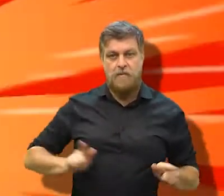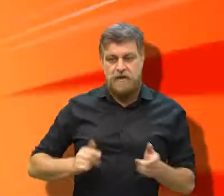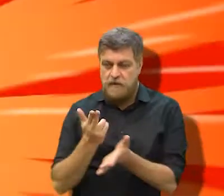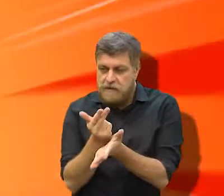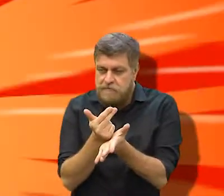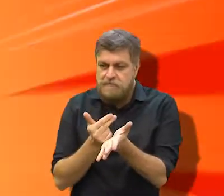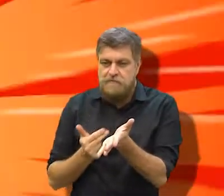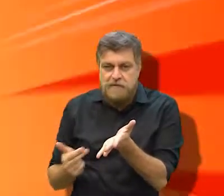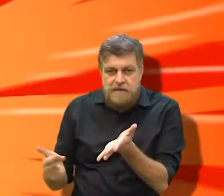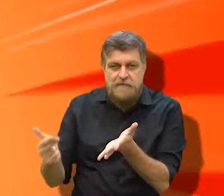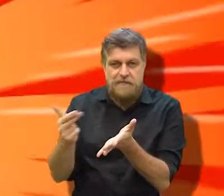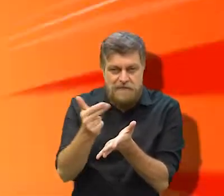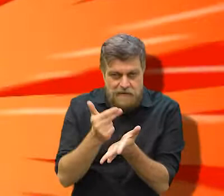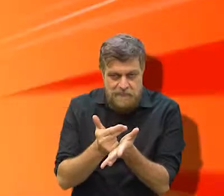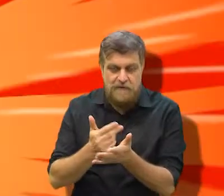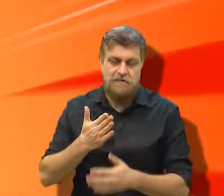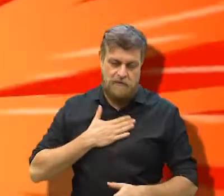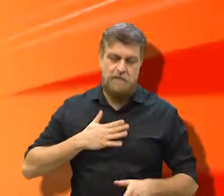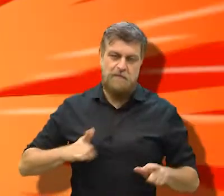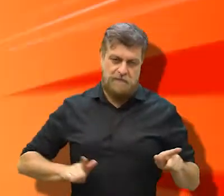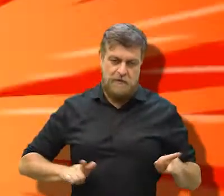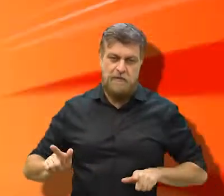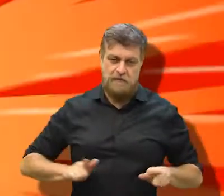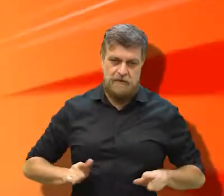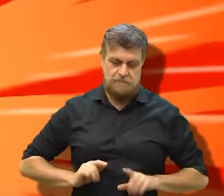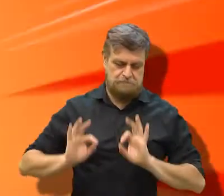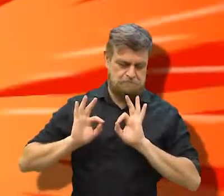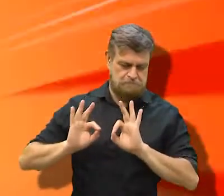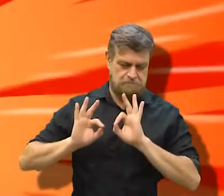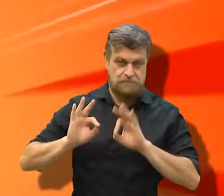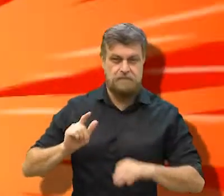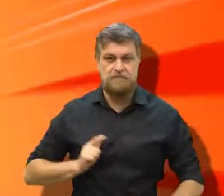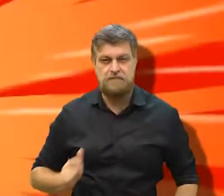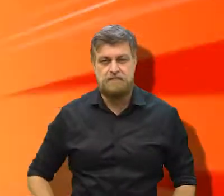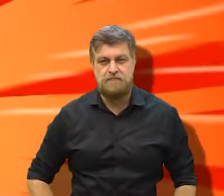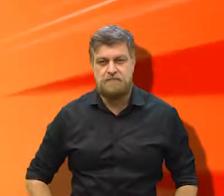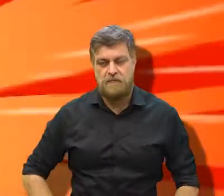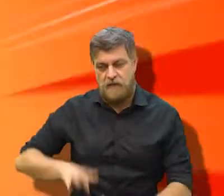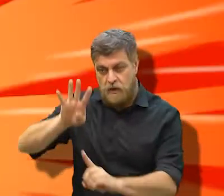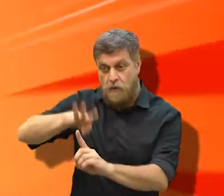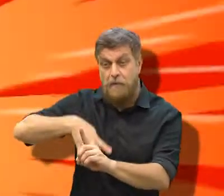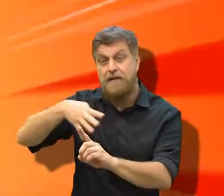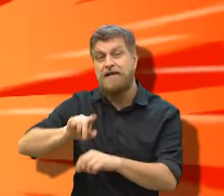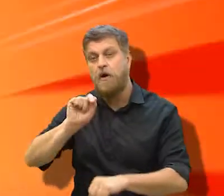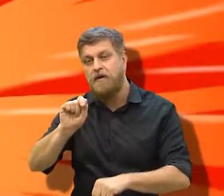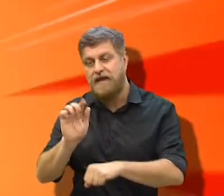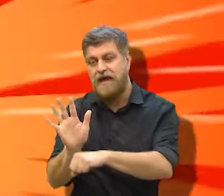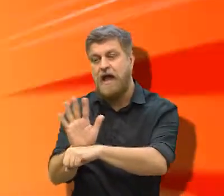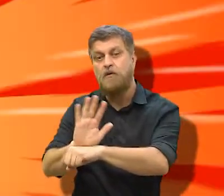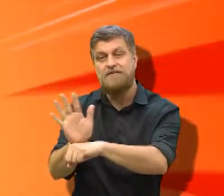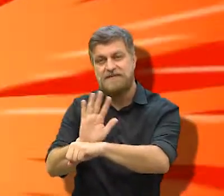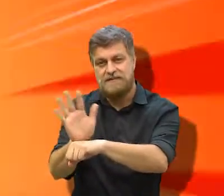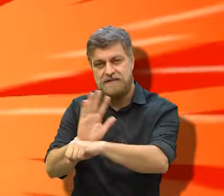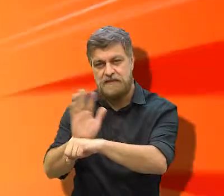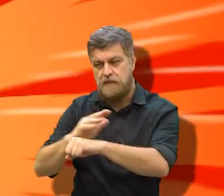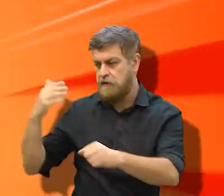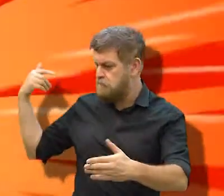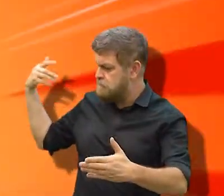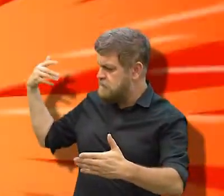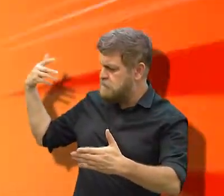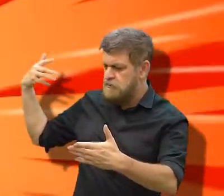Meu primo Gabriel Sozzi, um grande ilustrador. É uma grande homenagem ao cinema, ao começo do